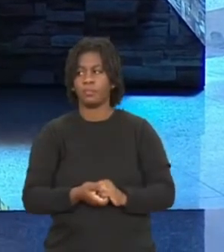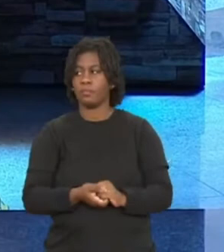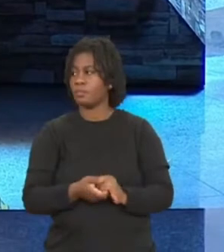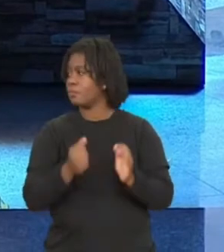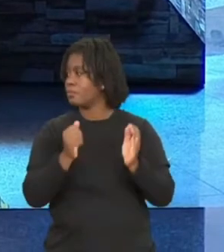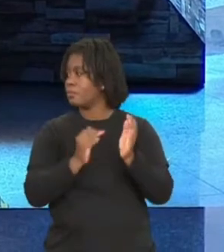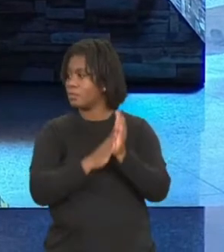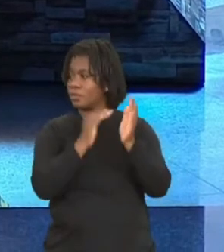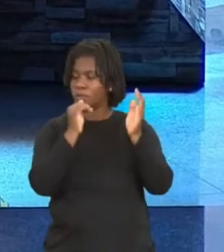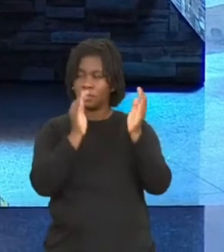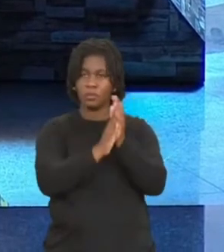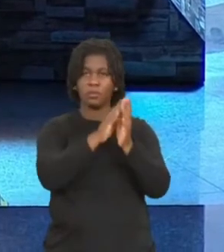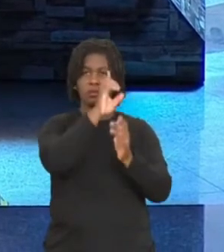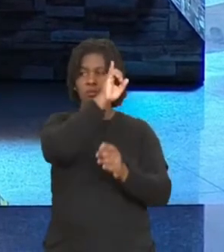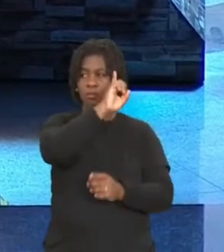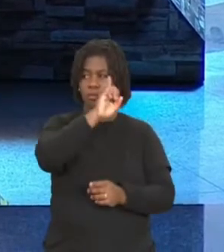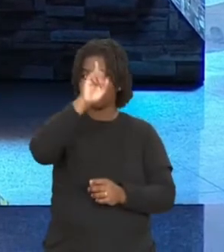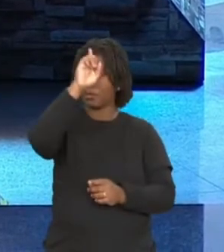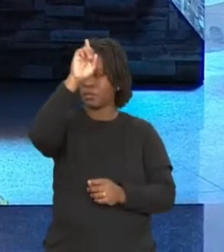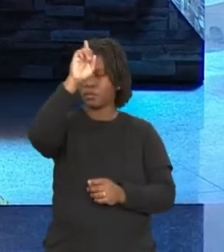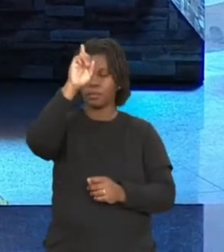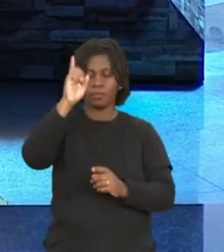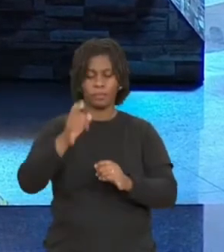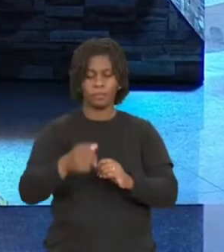Louvado seja Deus.